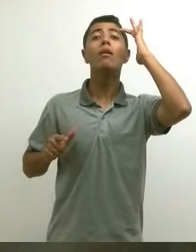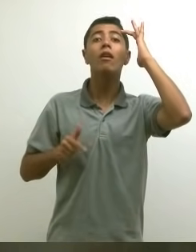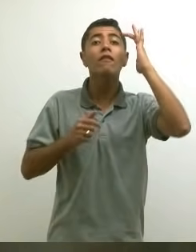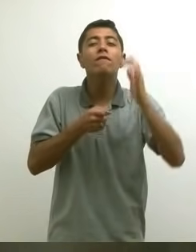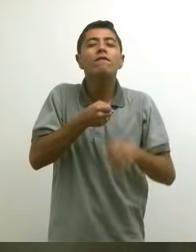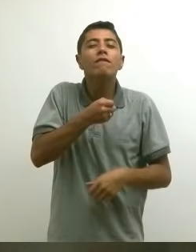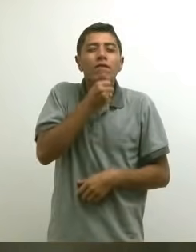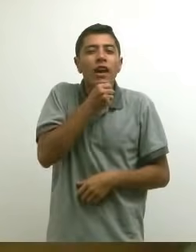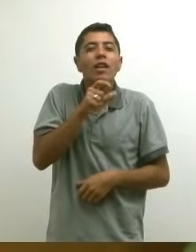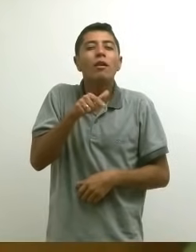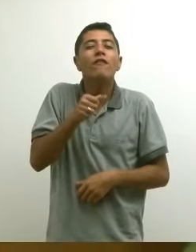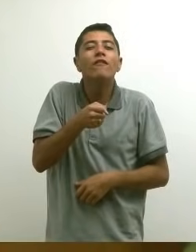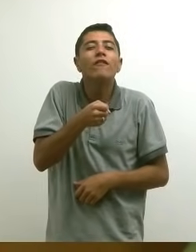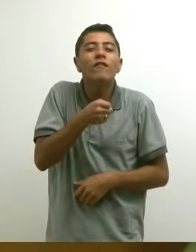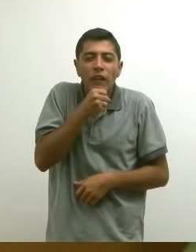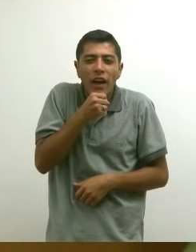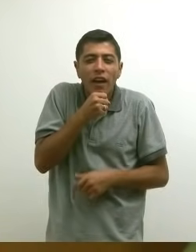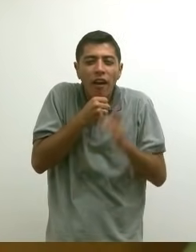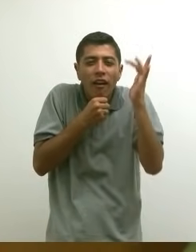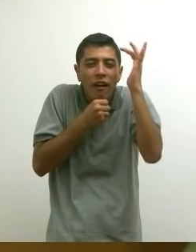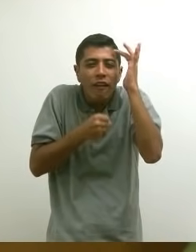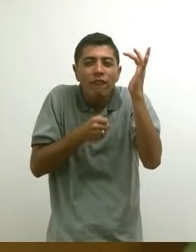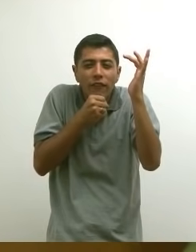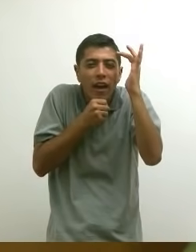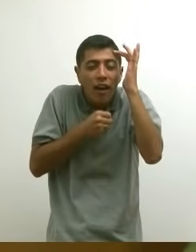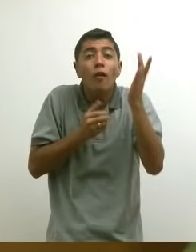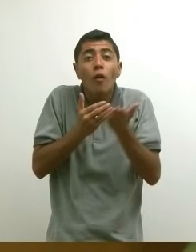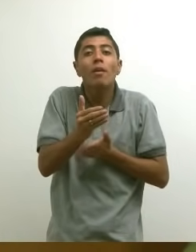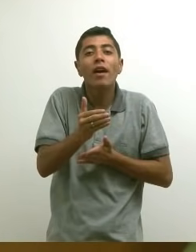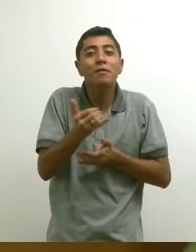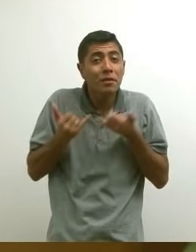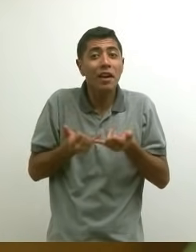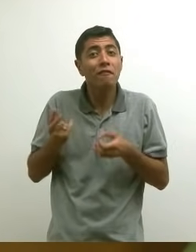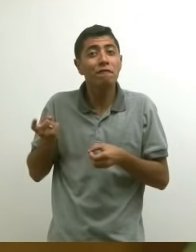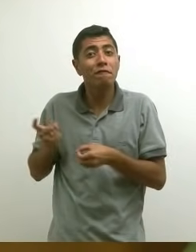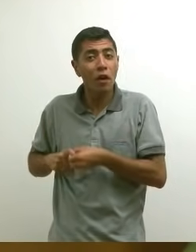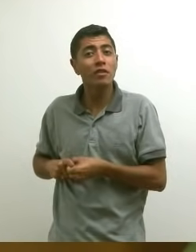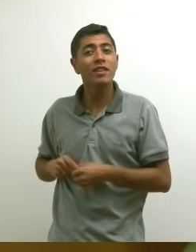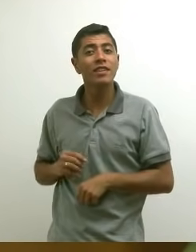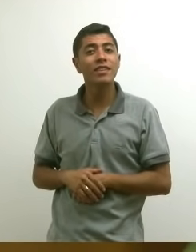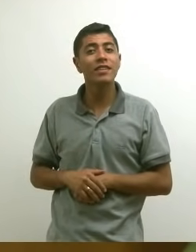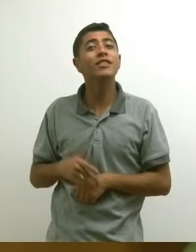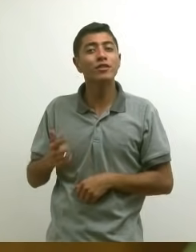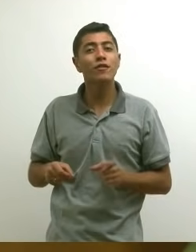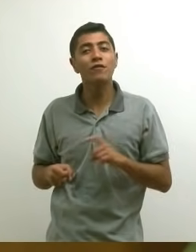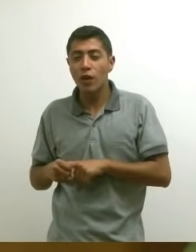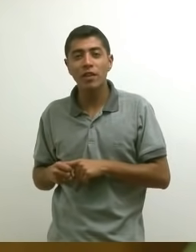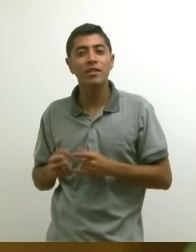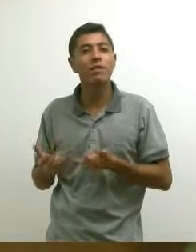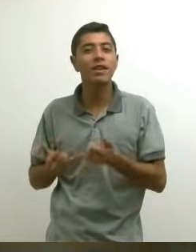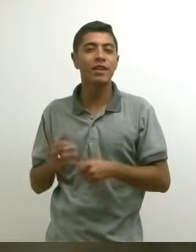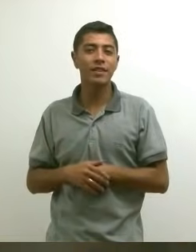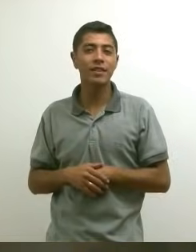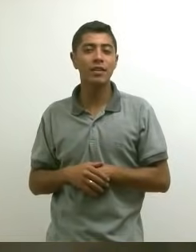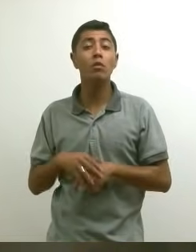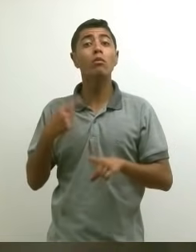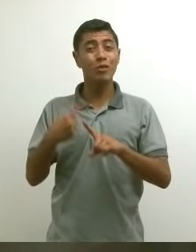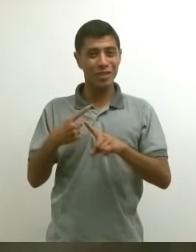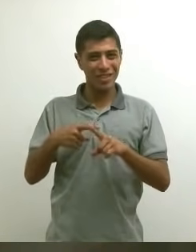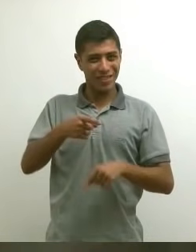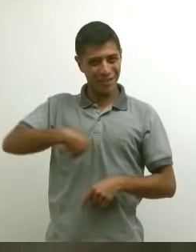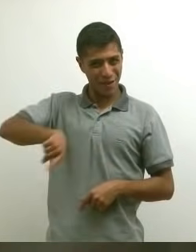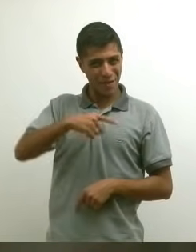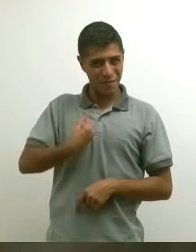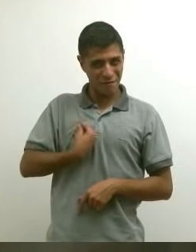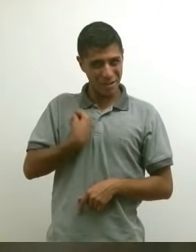assim é interessante é uma fase da vida que a gente pode brincar a gente se acha muita autoridade a gente fica sério